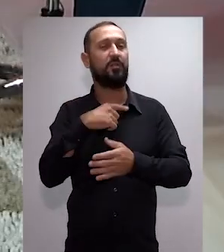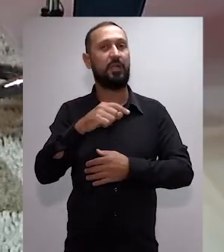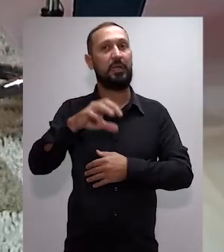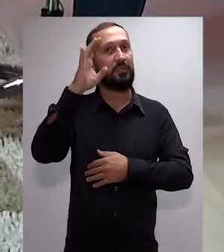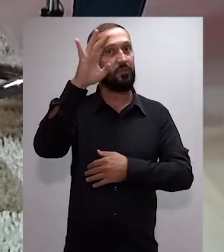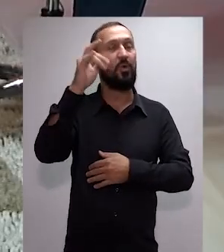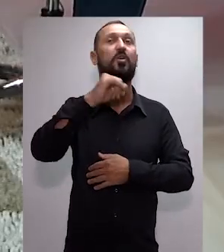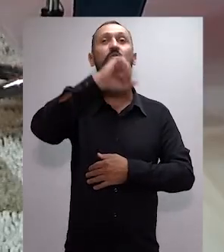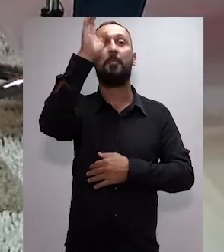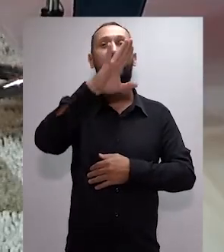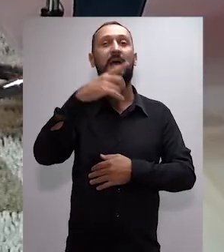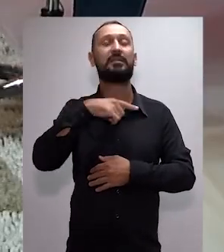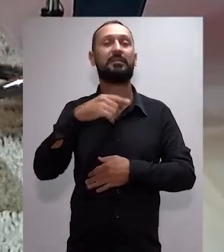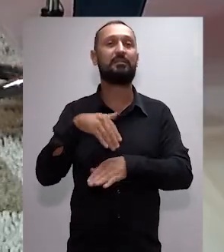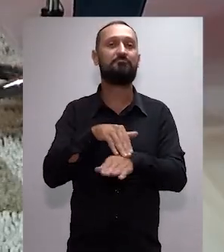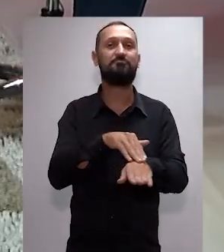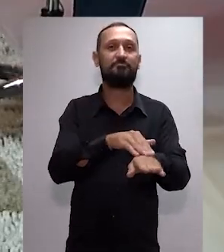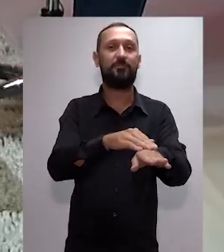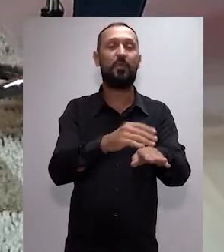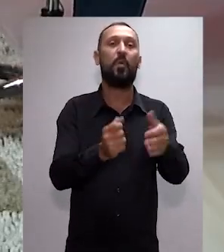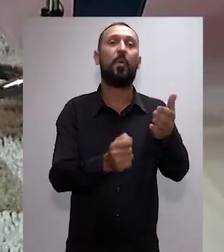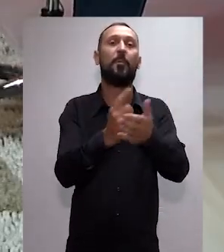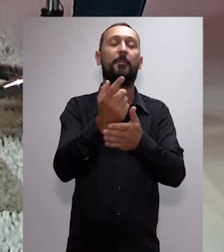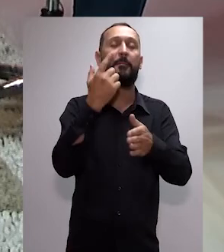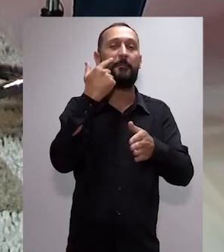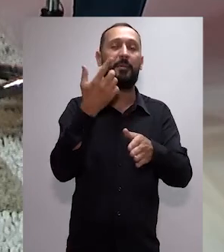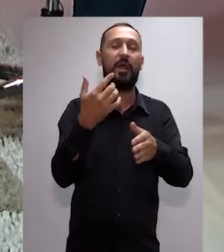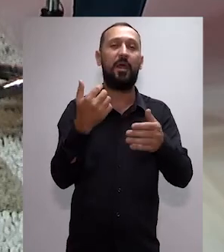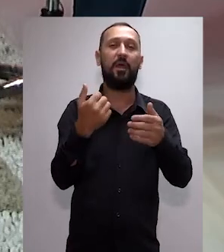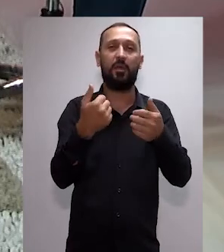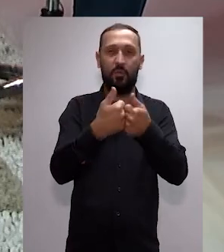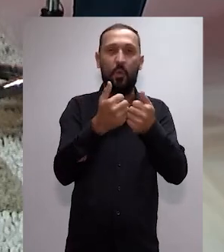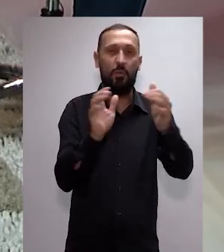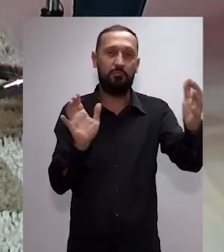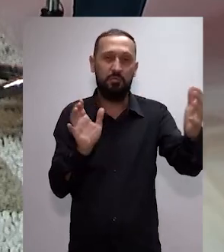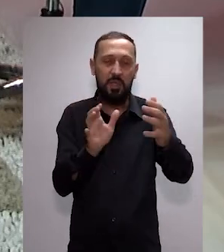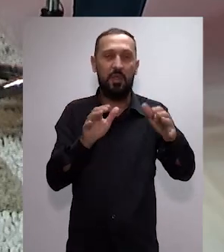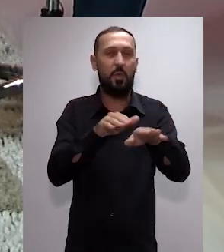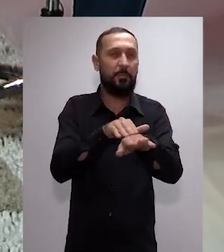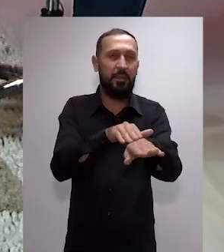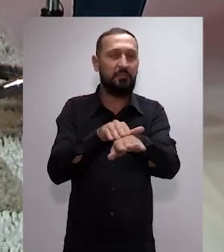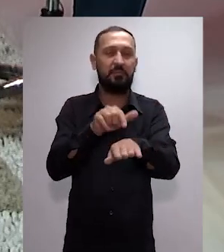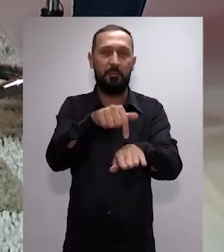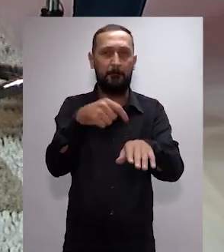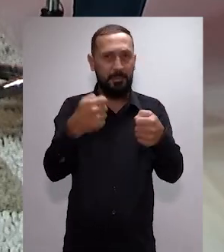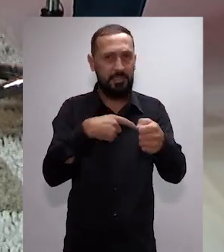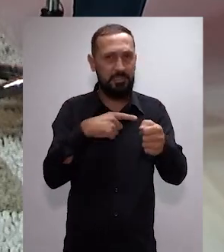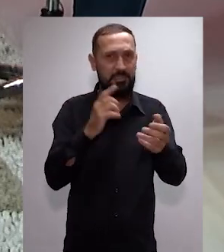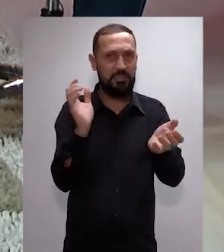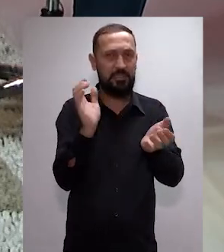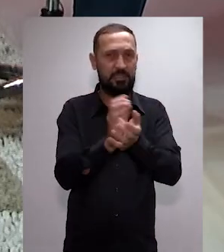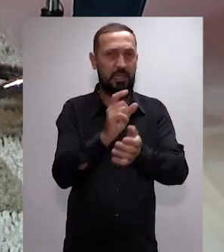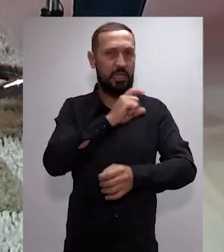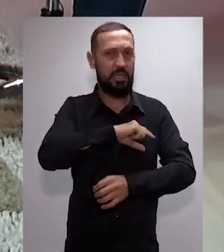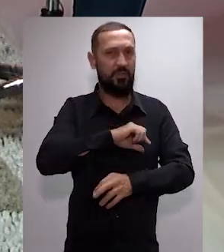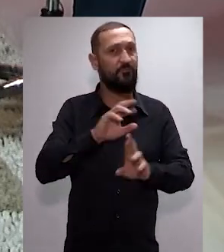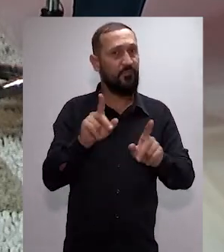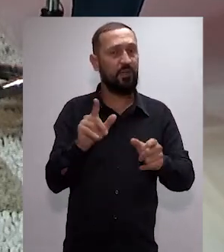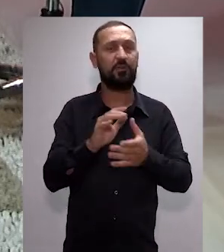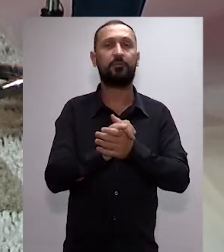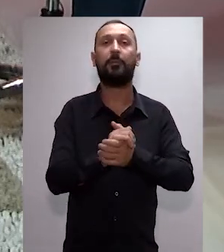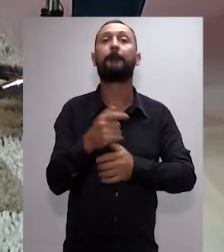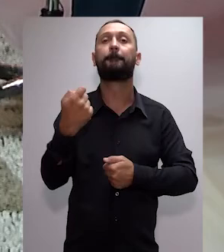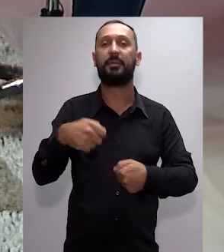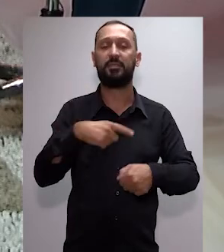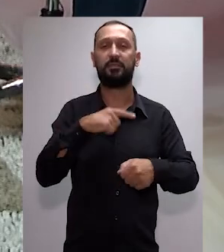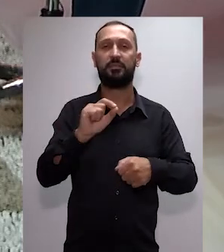que algumas pessoas têm aquele sonho de rodar o Brasil e adquirem um motorhome. Precisa de uma categoria específica para poder dirigir esse tipo de veículo?